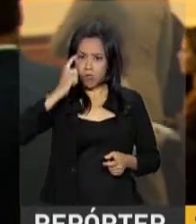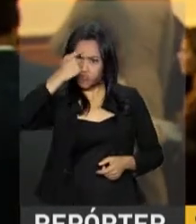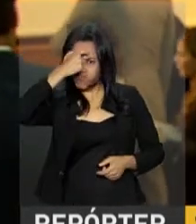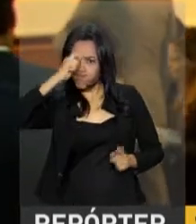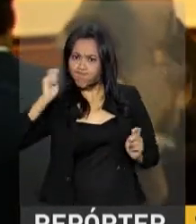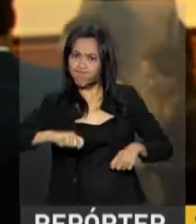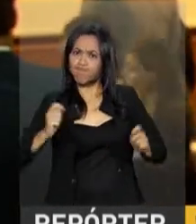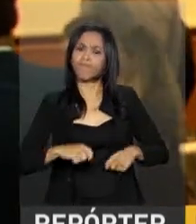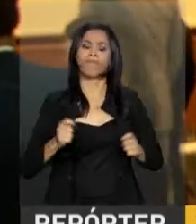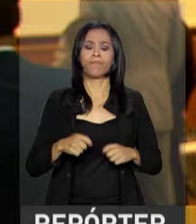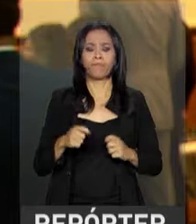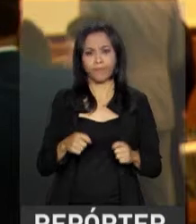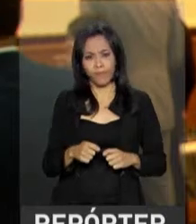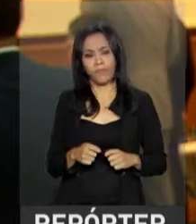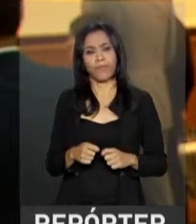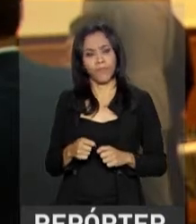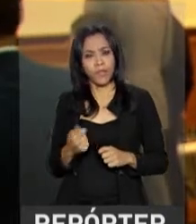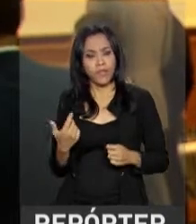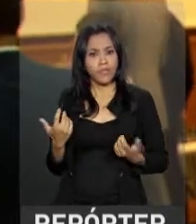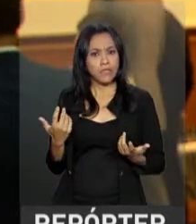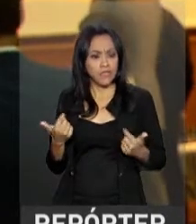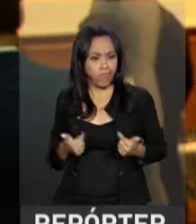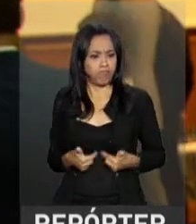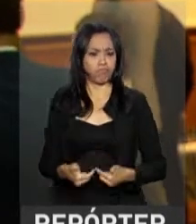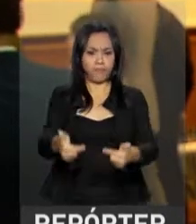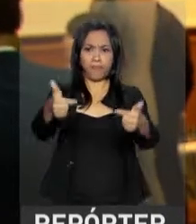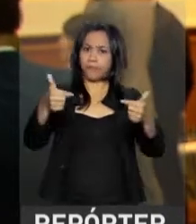capacidade e certamente a disposição